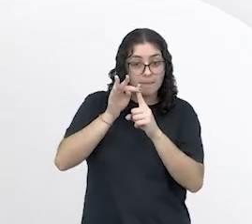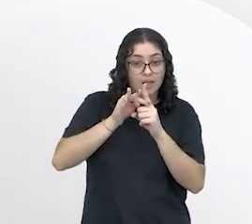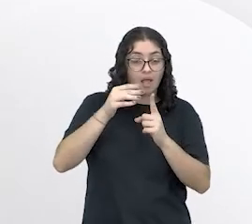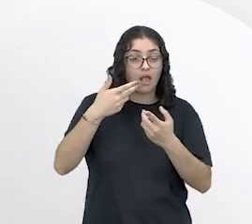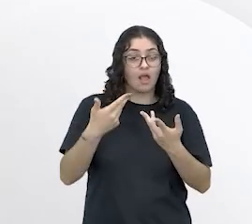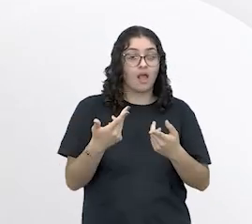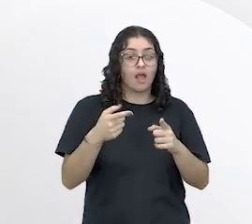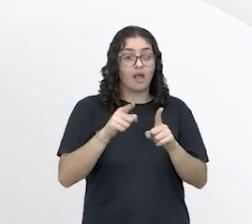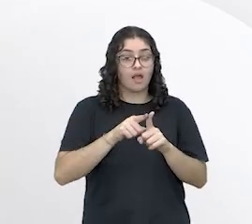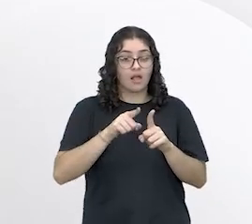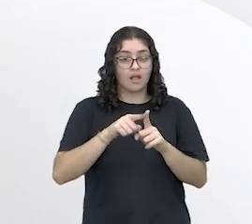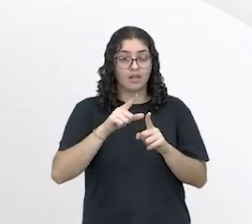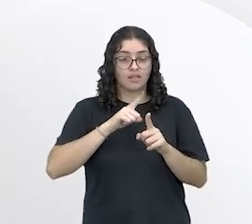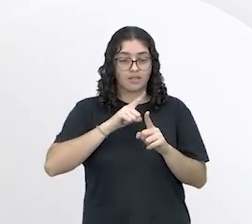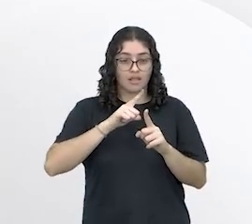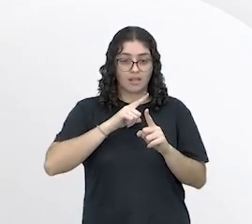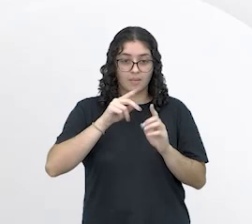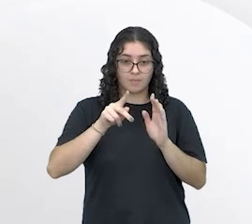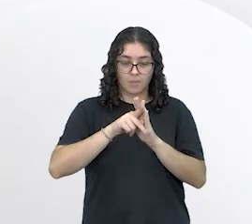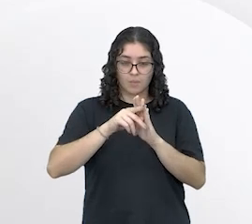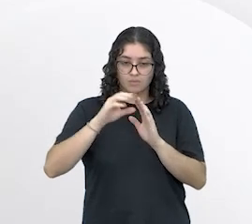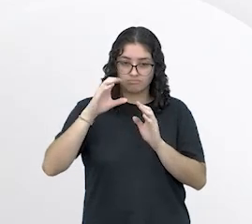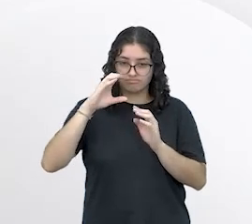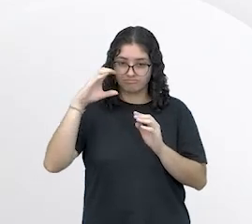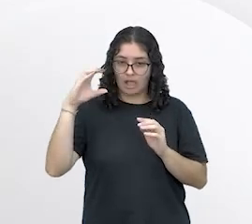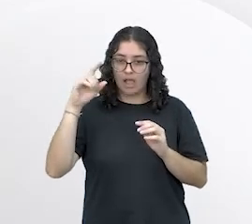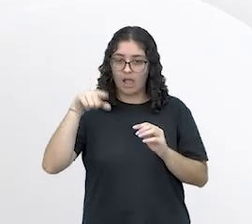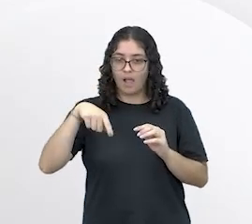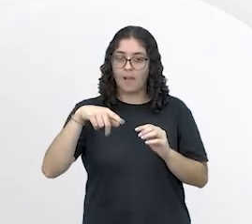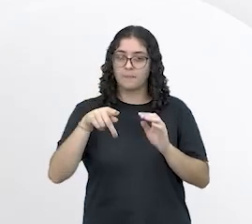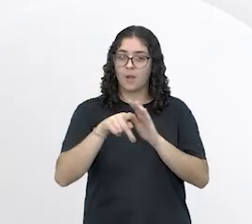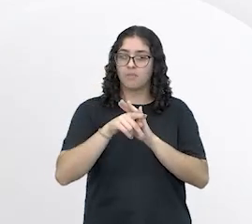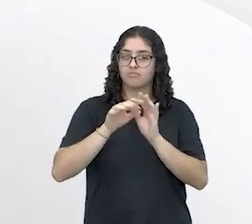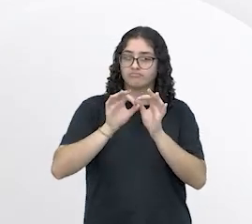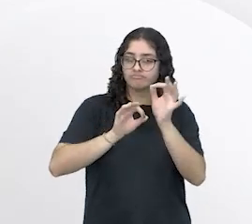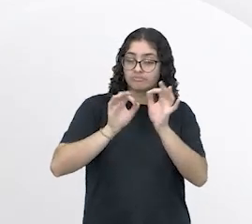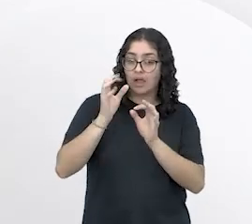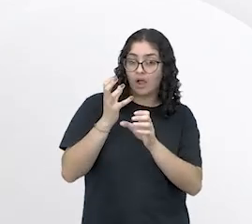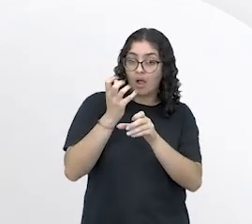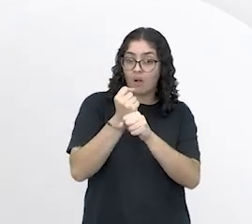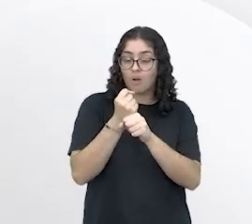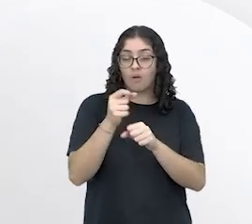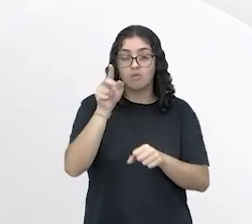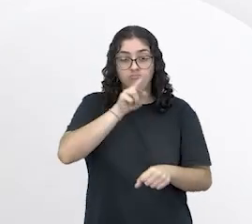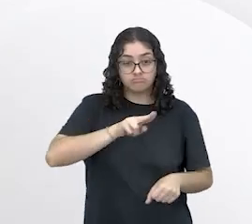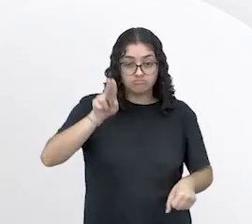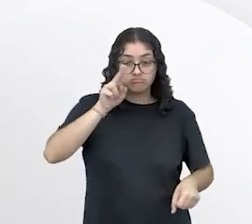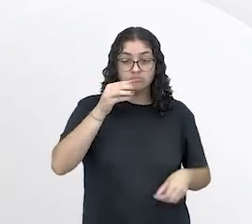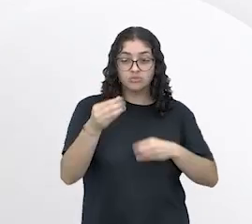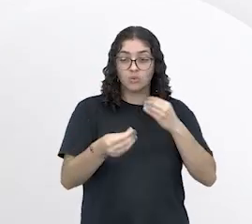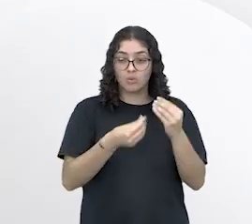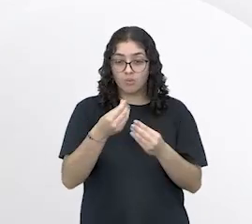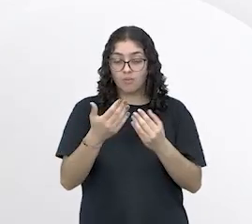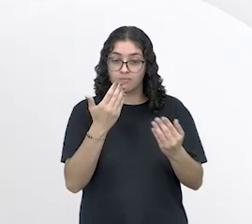e o grau Celsius como unidade de medida. E ela associada a utilizá-lo em